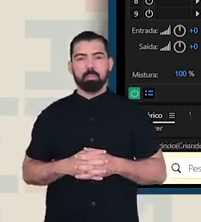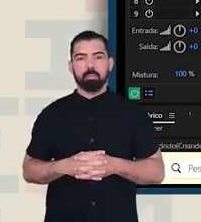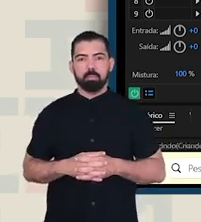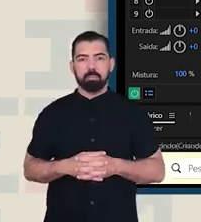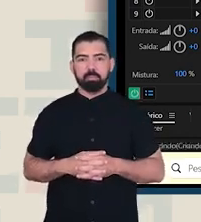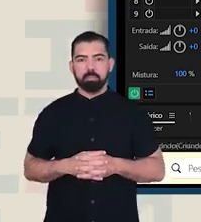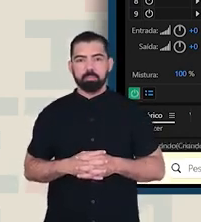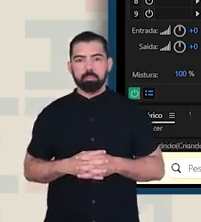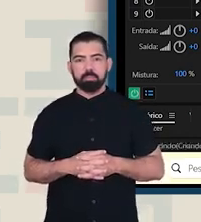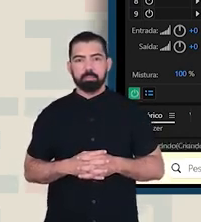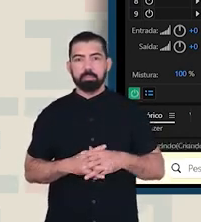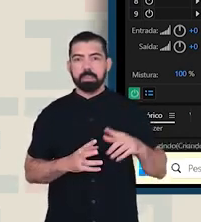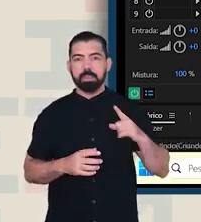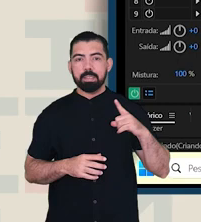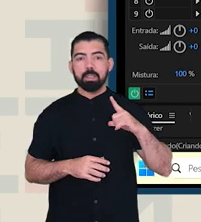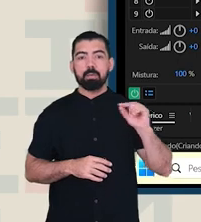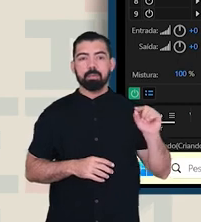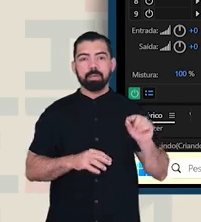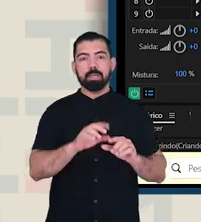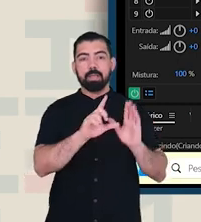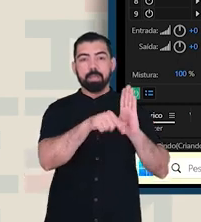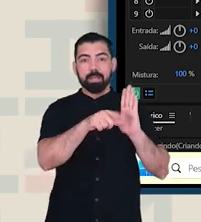Um pequeno delay